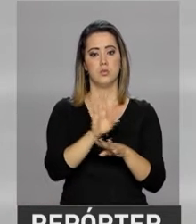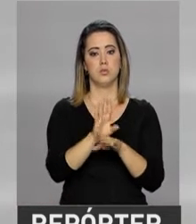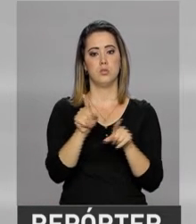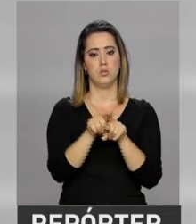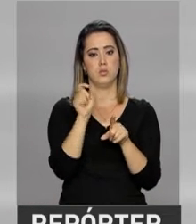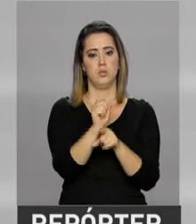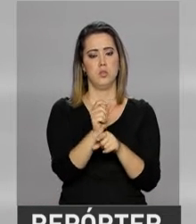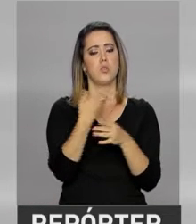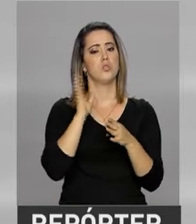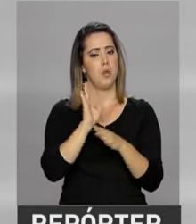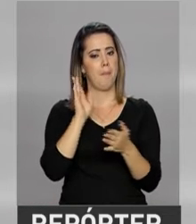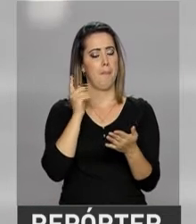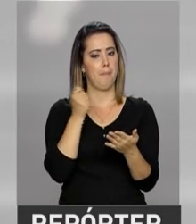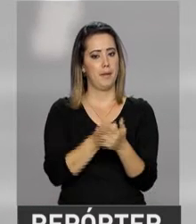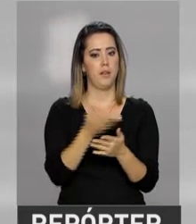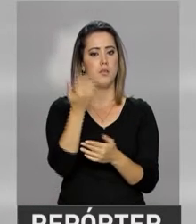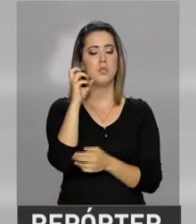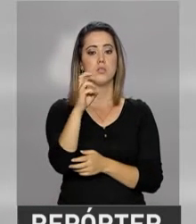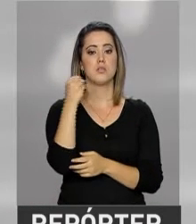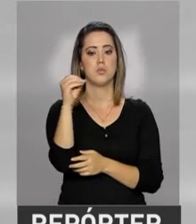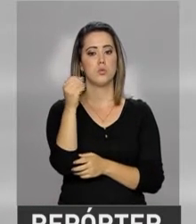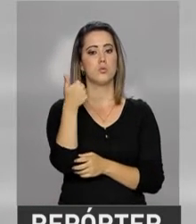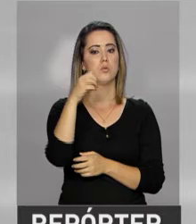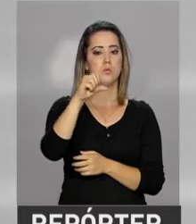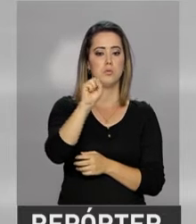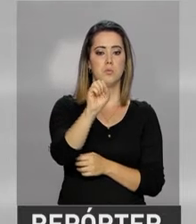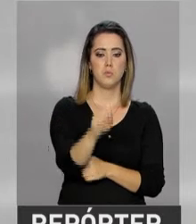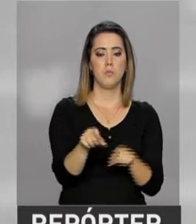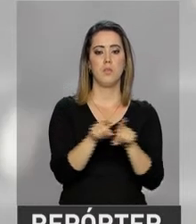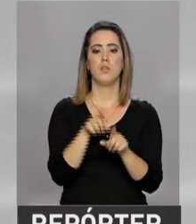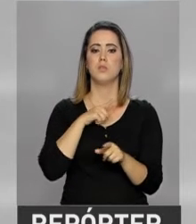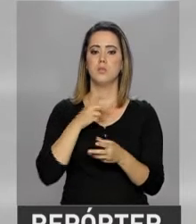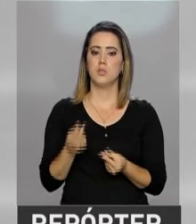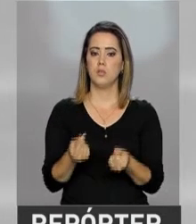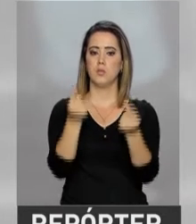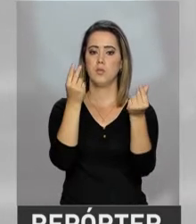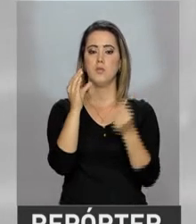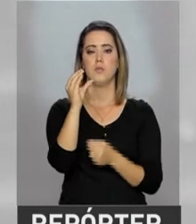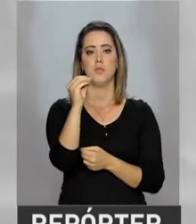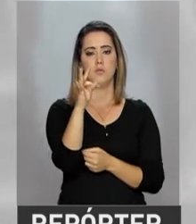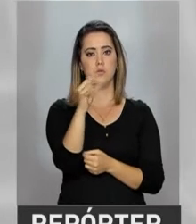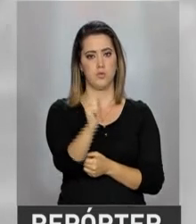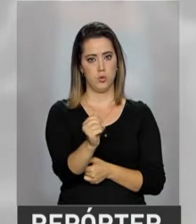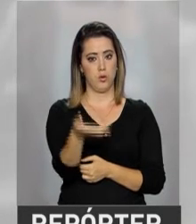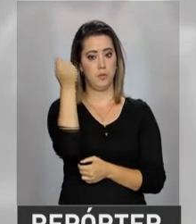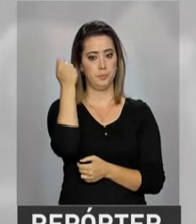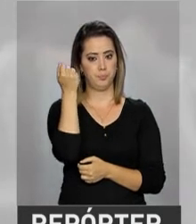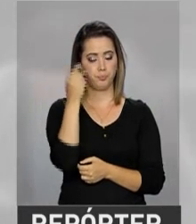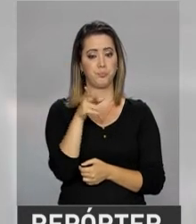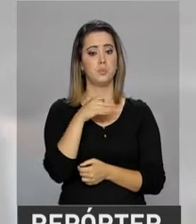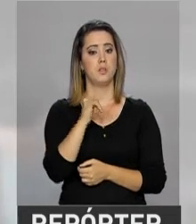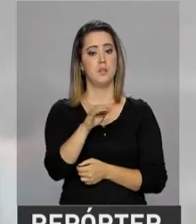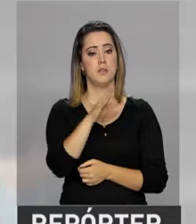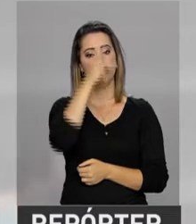ou pasep antes de 5 de outubro de 1988 e possui valores de cotas para resgate em caso de